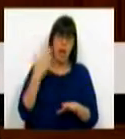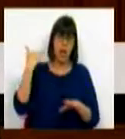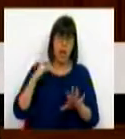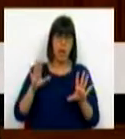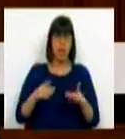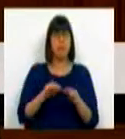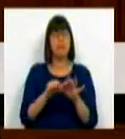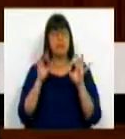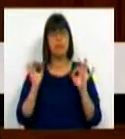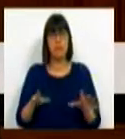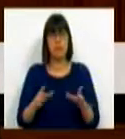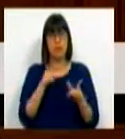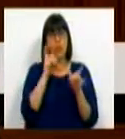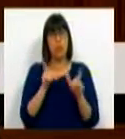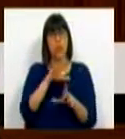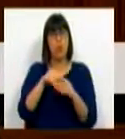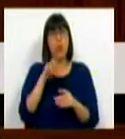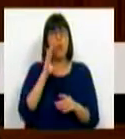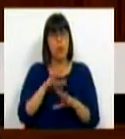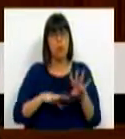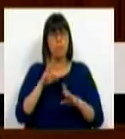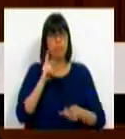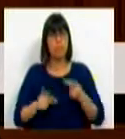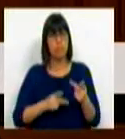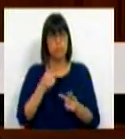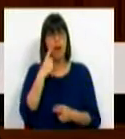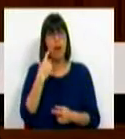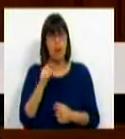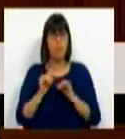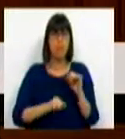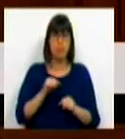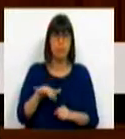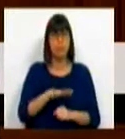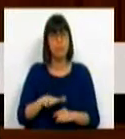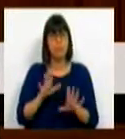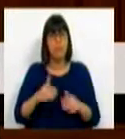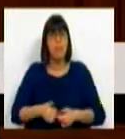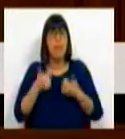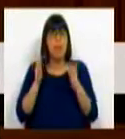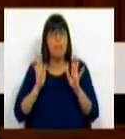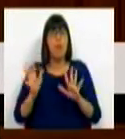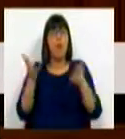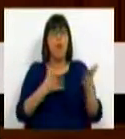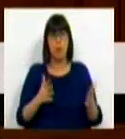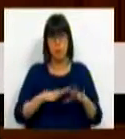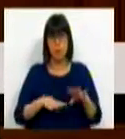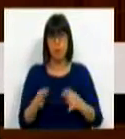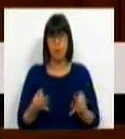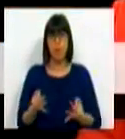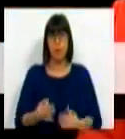E de igual forma, como no controle interno, o banco fez a sua análise e identificou situações onde tinha que melhorar.